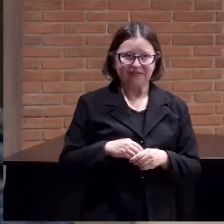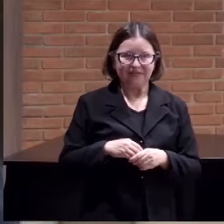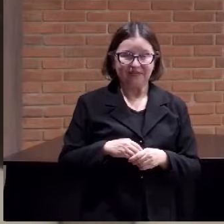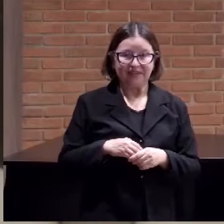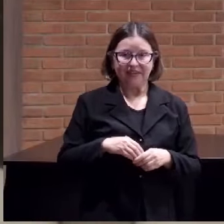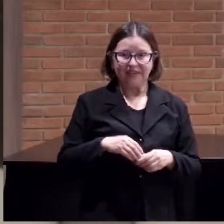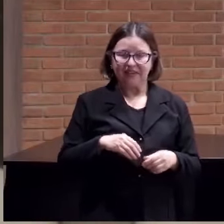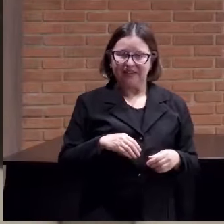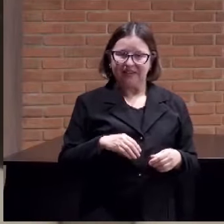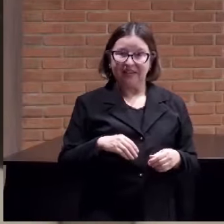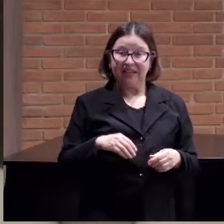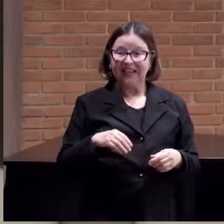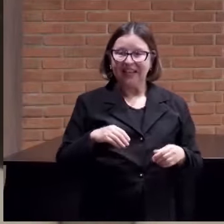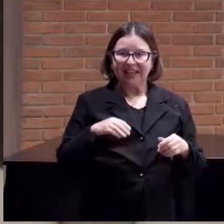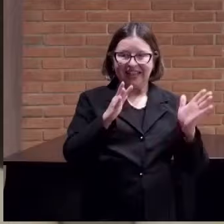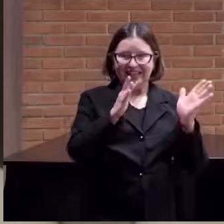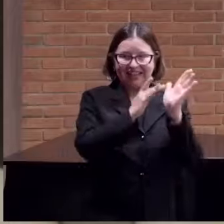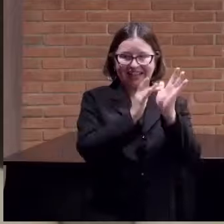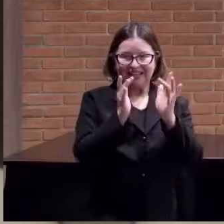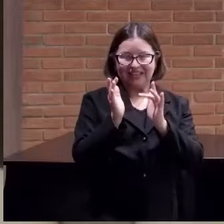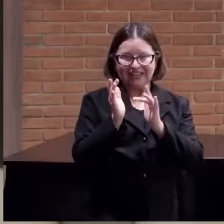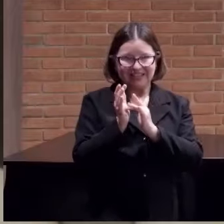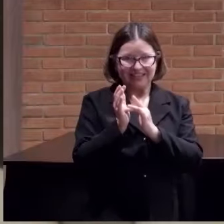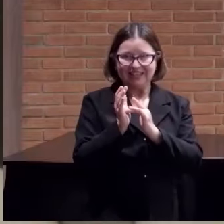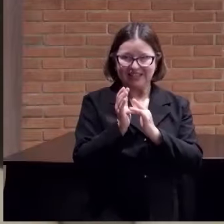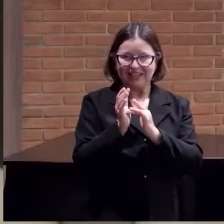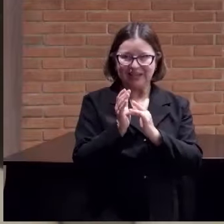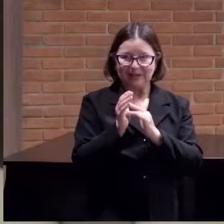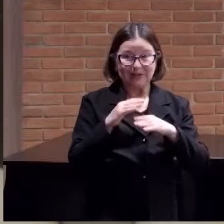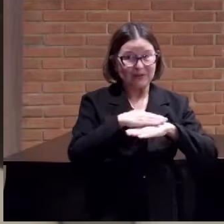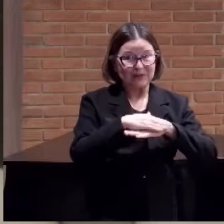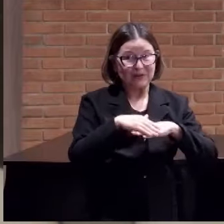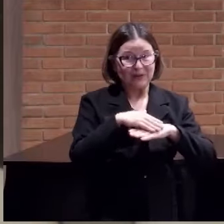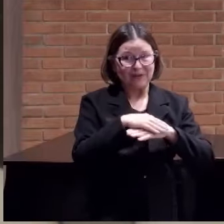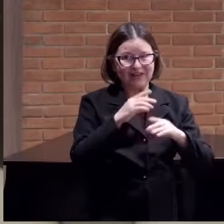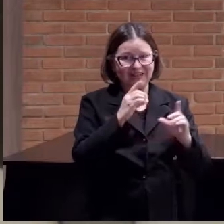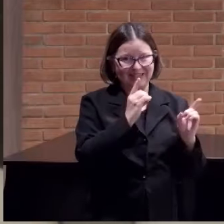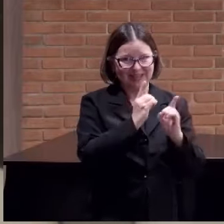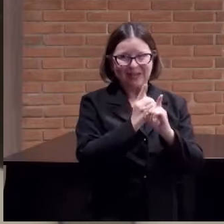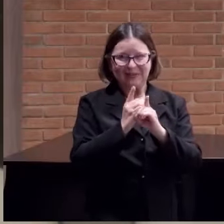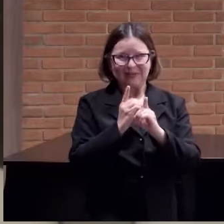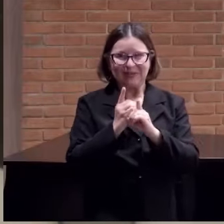conversando com seus discípulos de coração para coração.